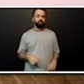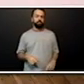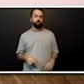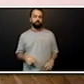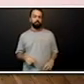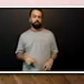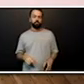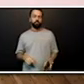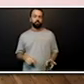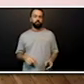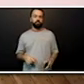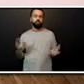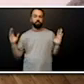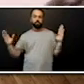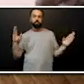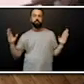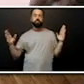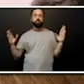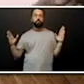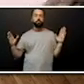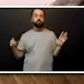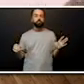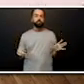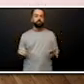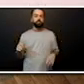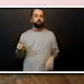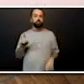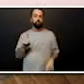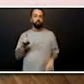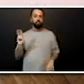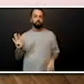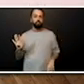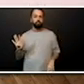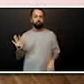Qual seria o oposto de 14?